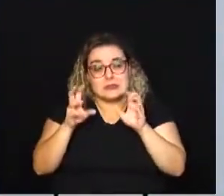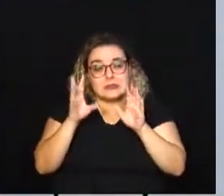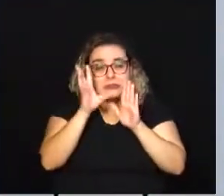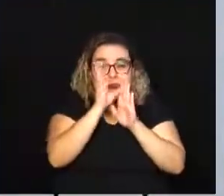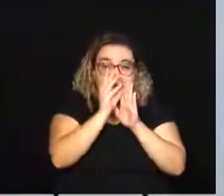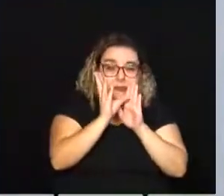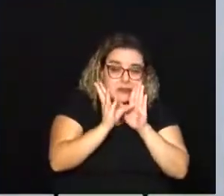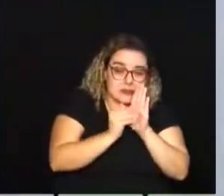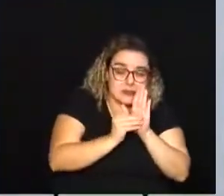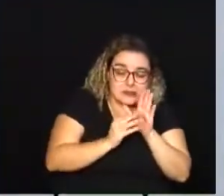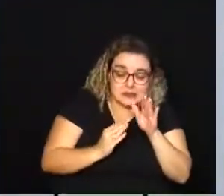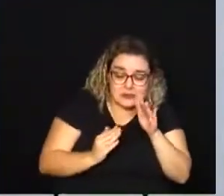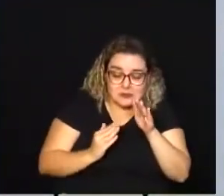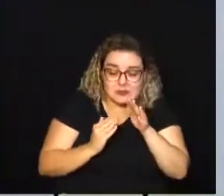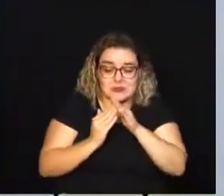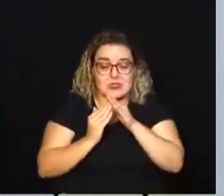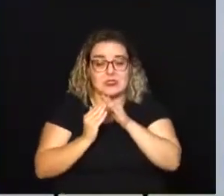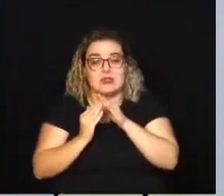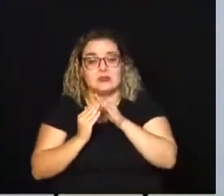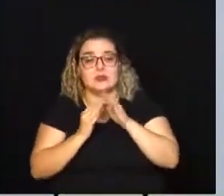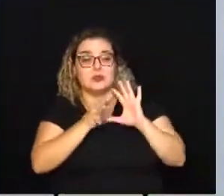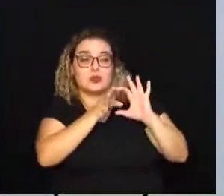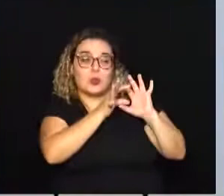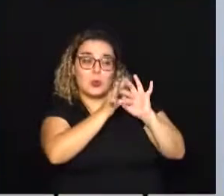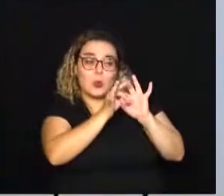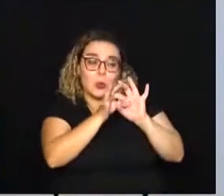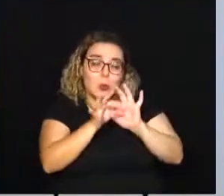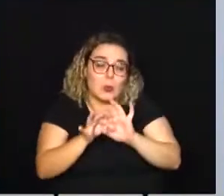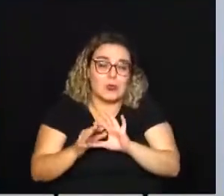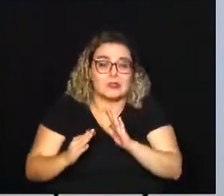tem. Mas é importante valorizar, porque eu